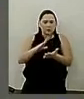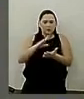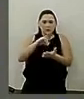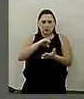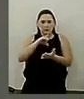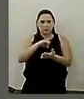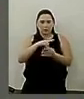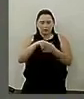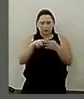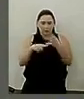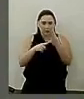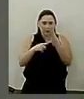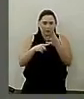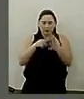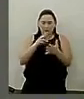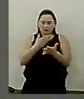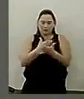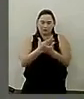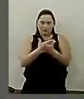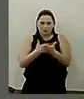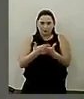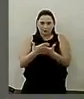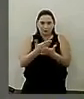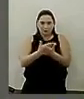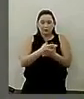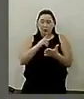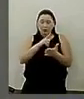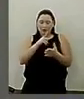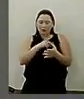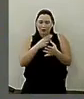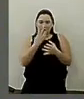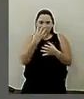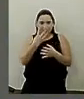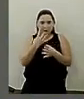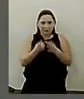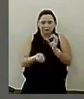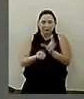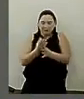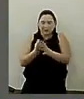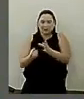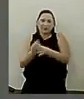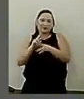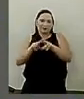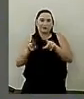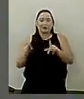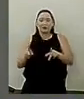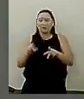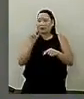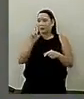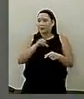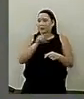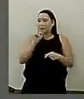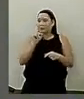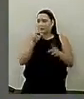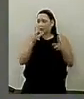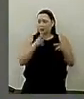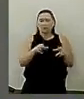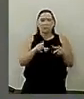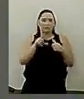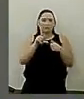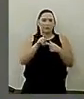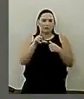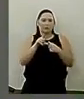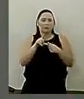4 exposições aqui do Evangelho de Lucas, nesses 4 milagres, a nossa intenção é, como Lucas